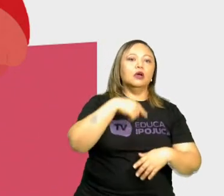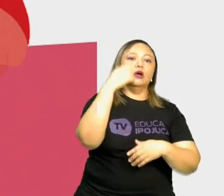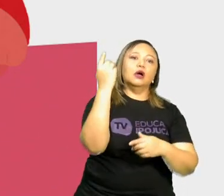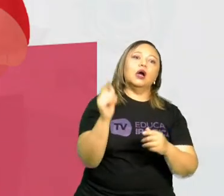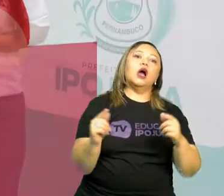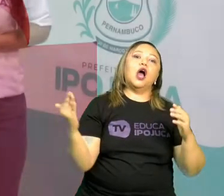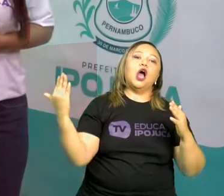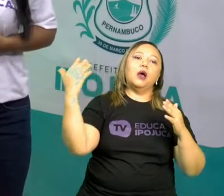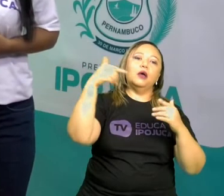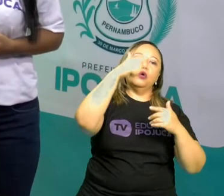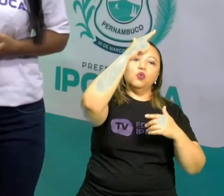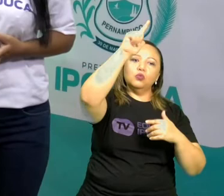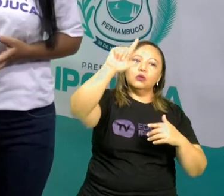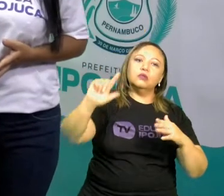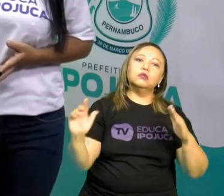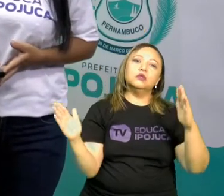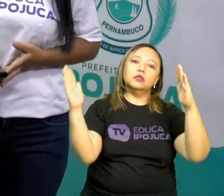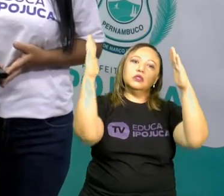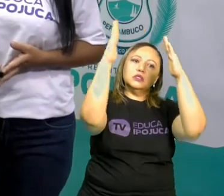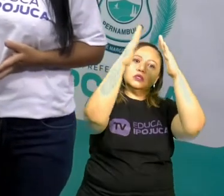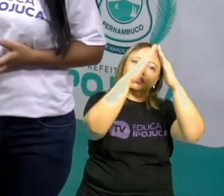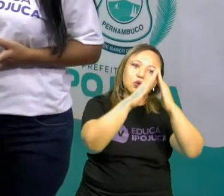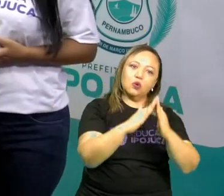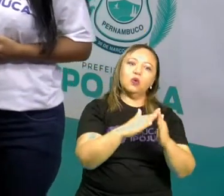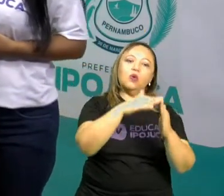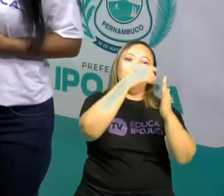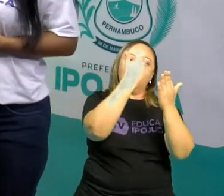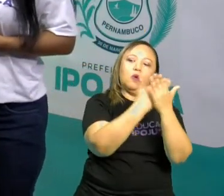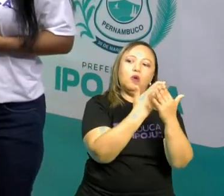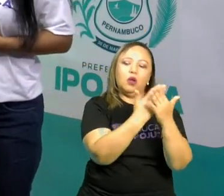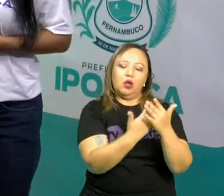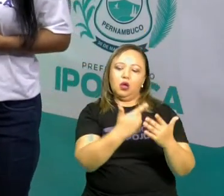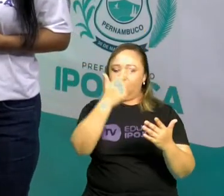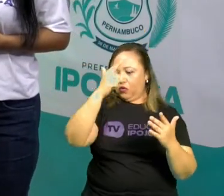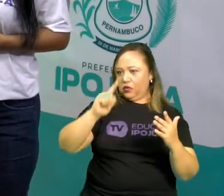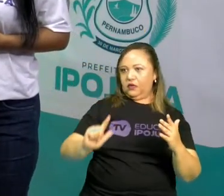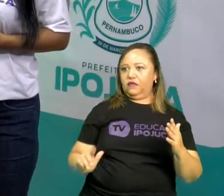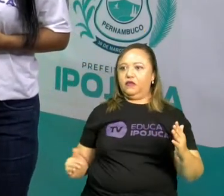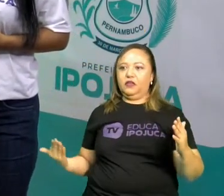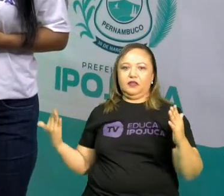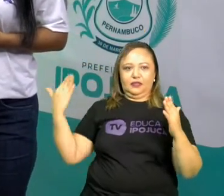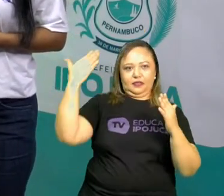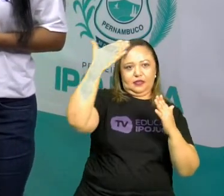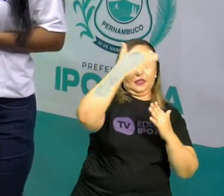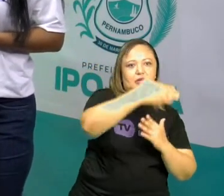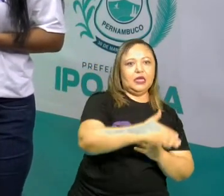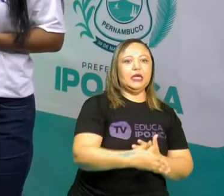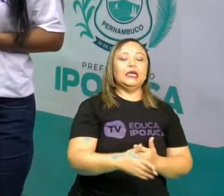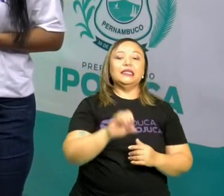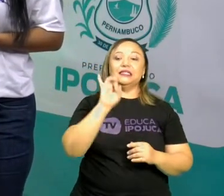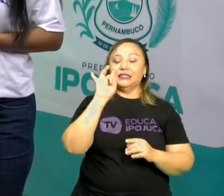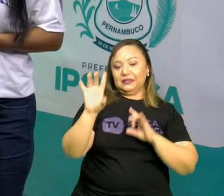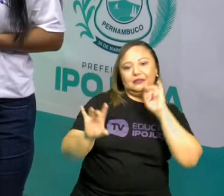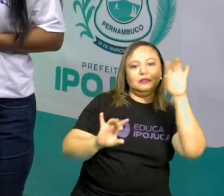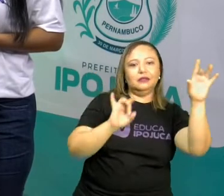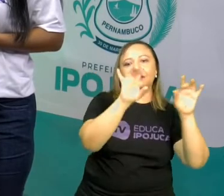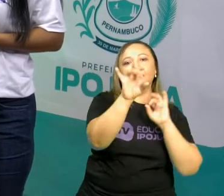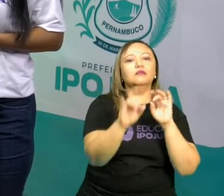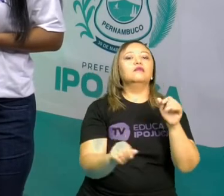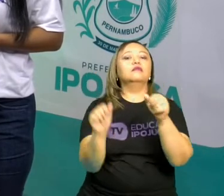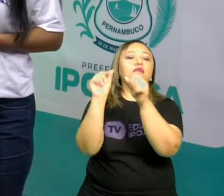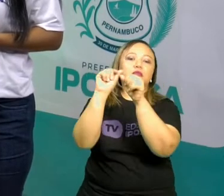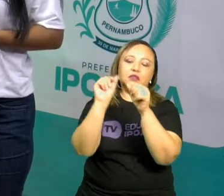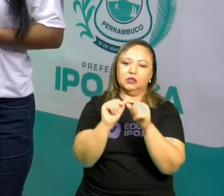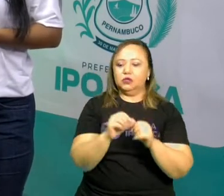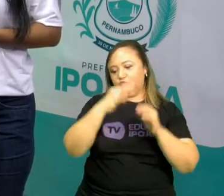escola podermos regressar. Se cada um fizer o que é correto, sem demora